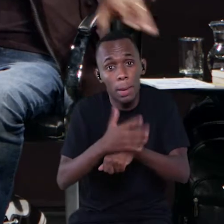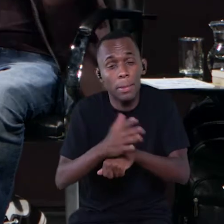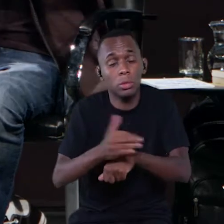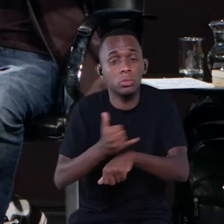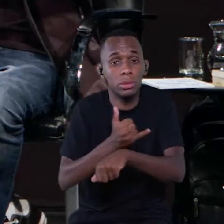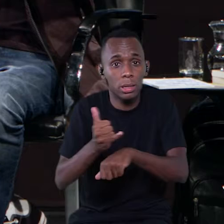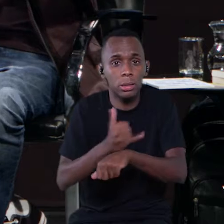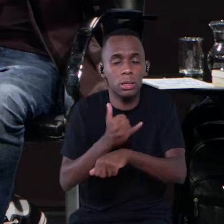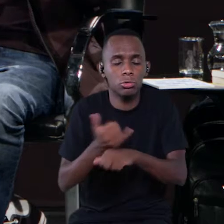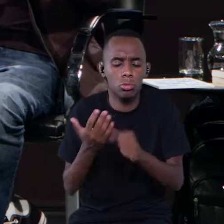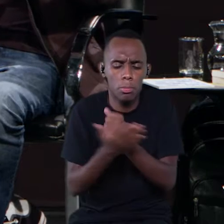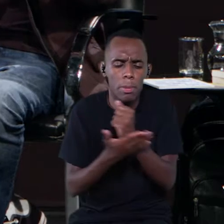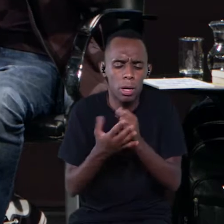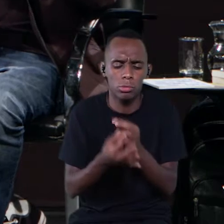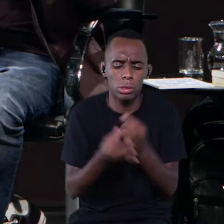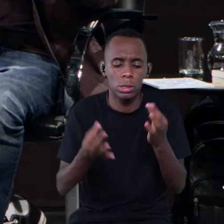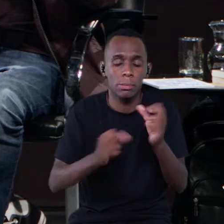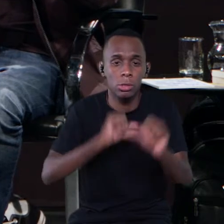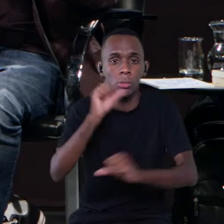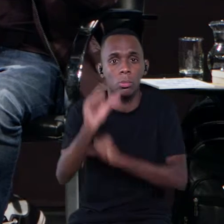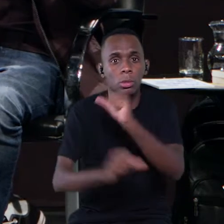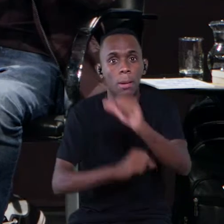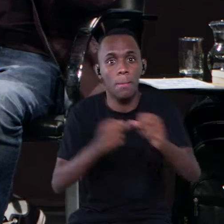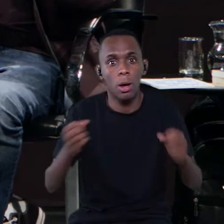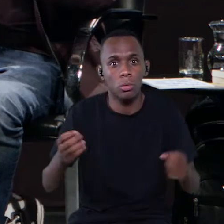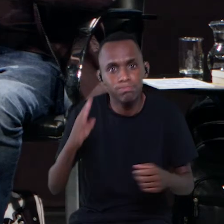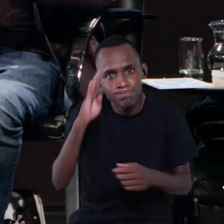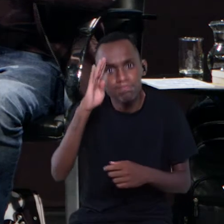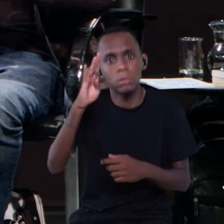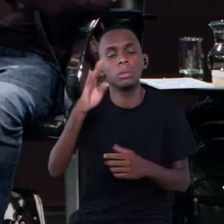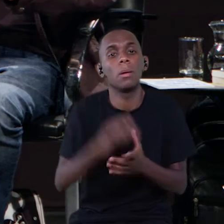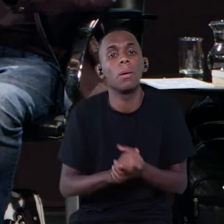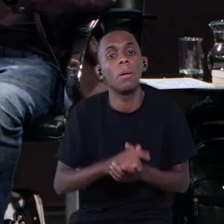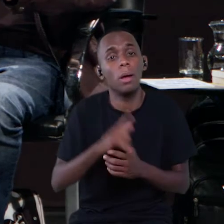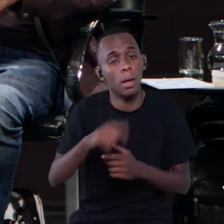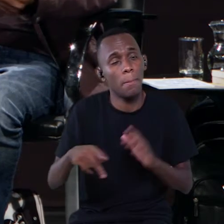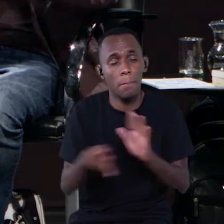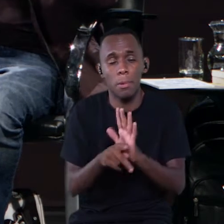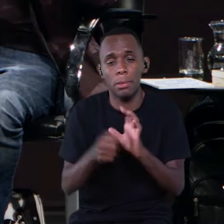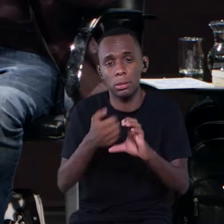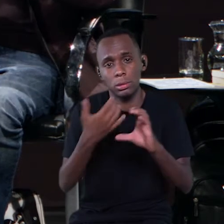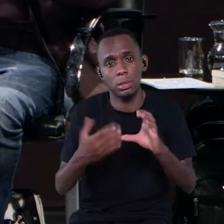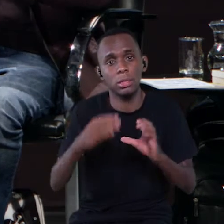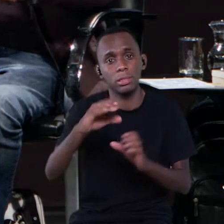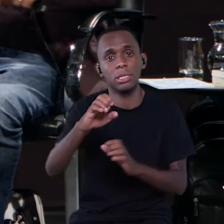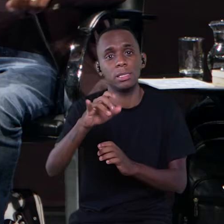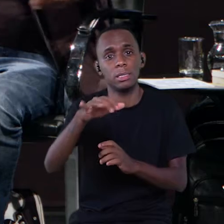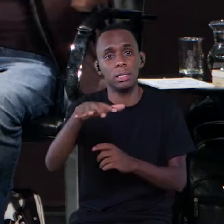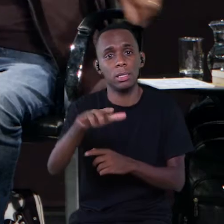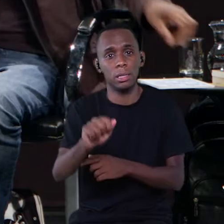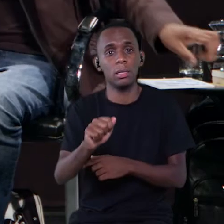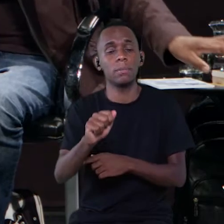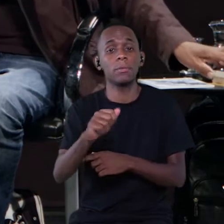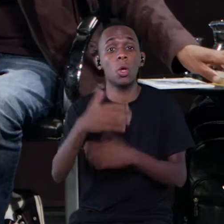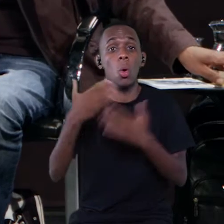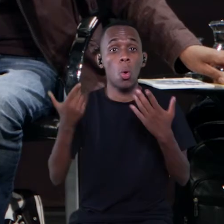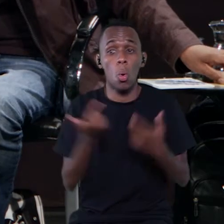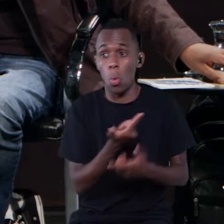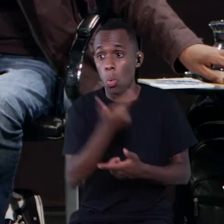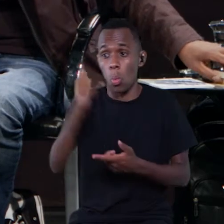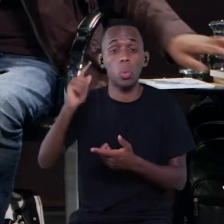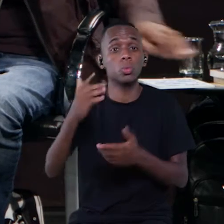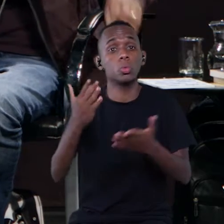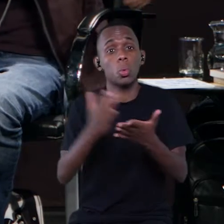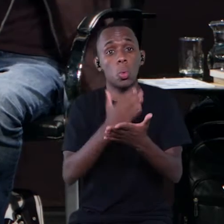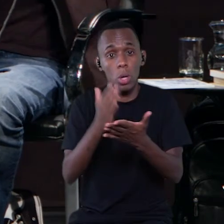básico e produzir, né, o sofisticado, isso vem muito da Cecília, isso com certeza. O outro livro infantil que está saindo, esse